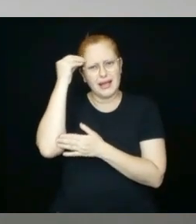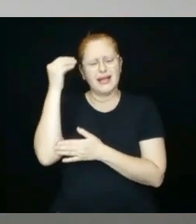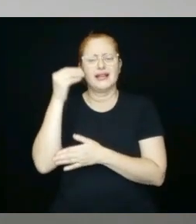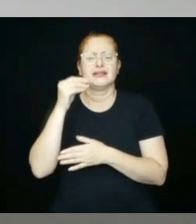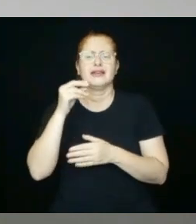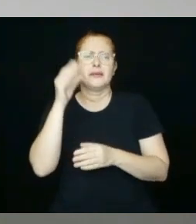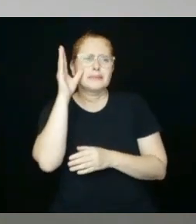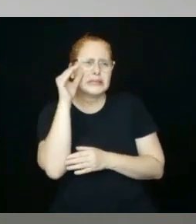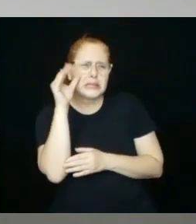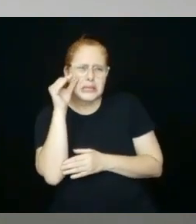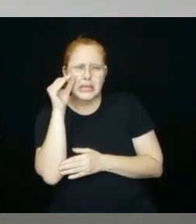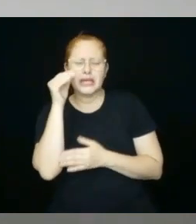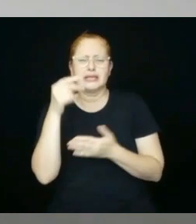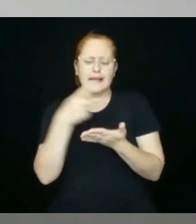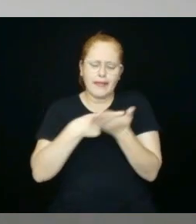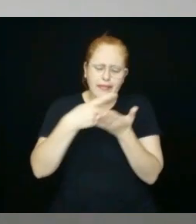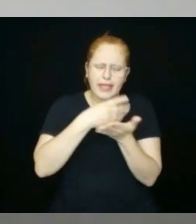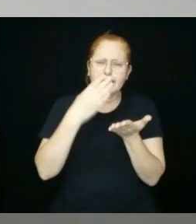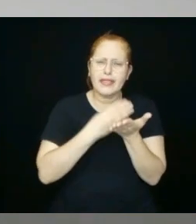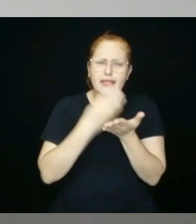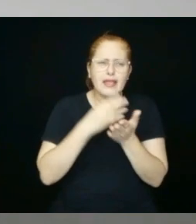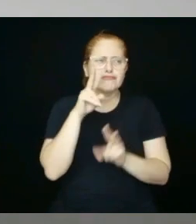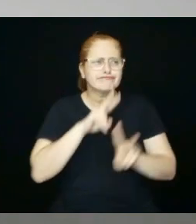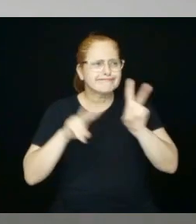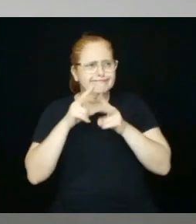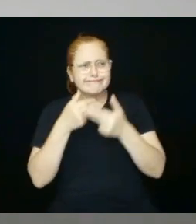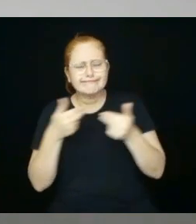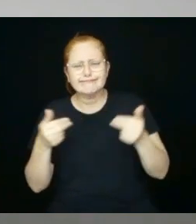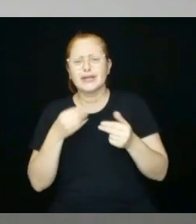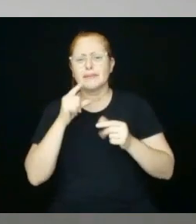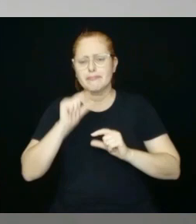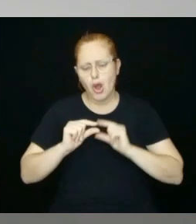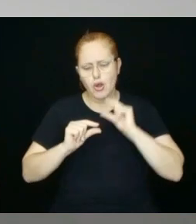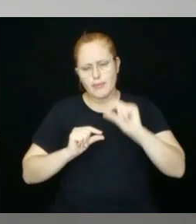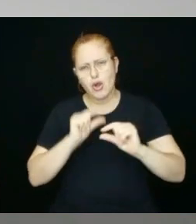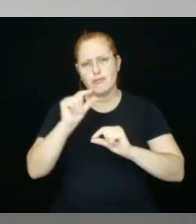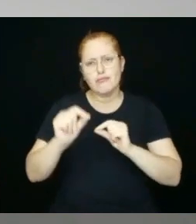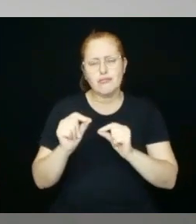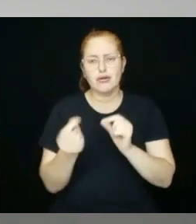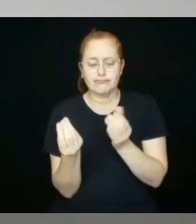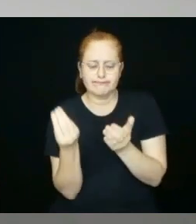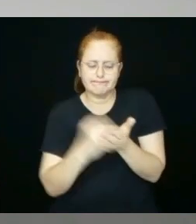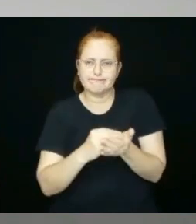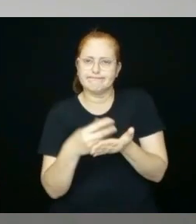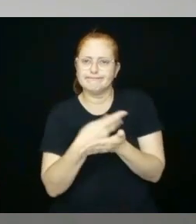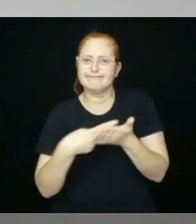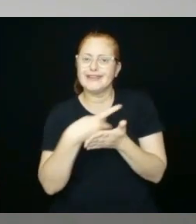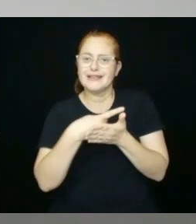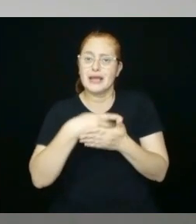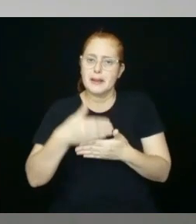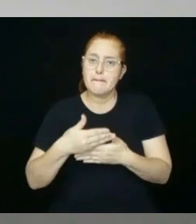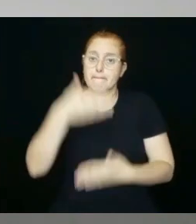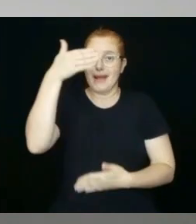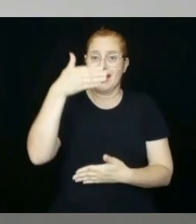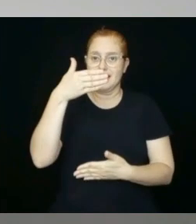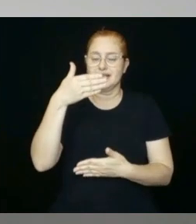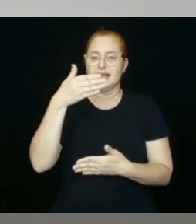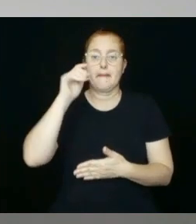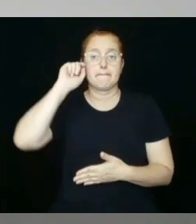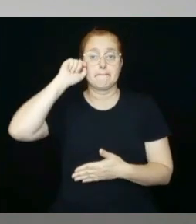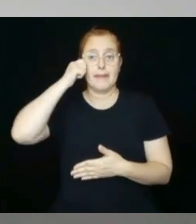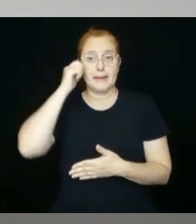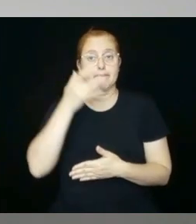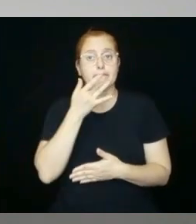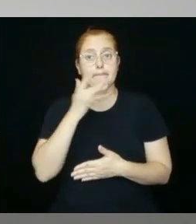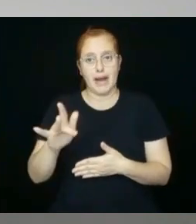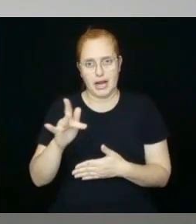observação, desenho de caderno, olhando as coisas. E aos poucos eu fui soltando isso pro desenho. Teus desenhos desenhos de eram parede. bem Preto e branco,